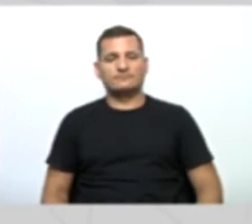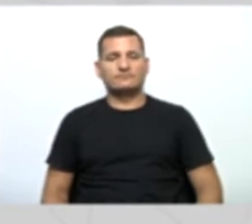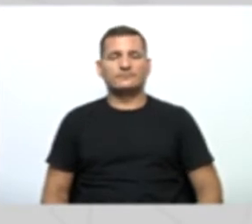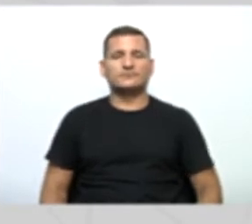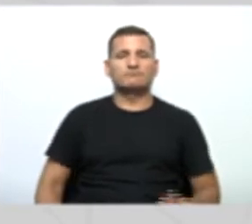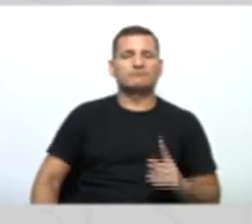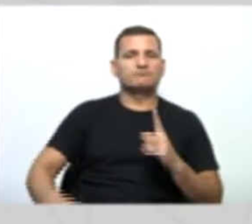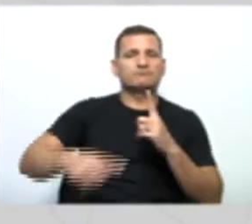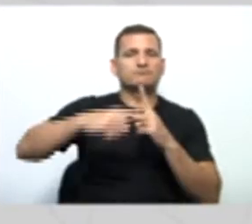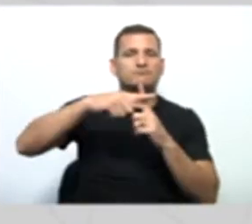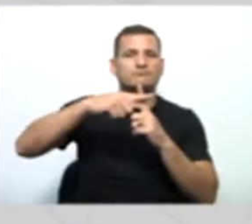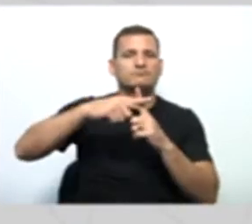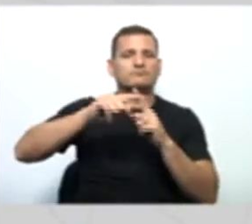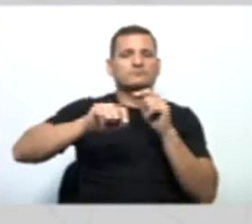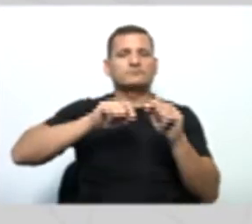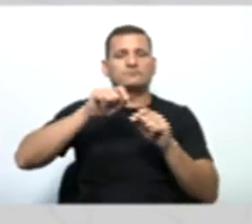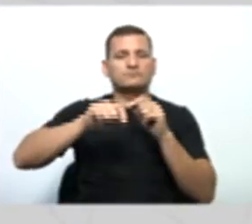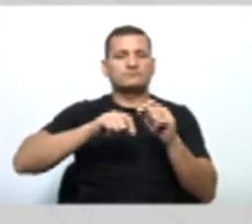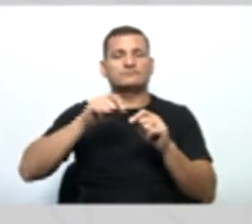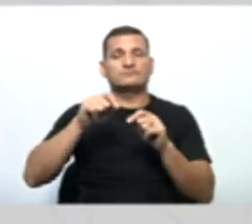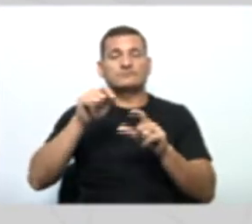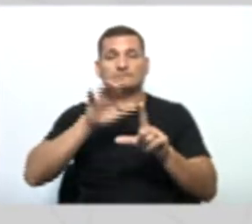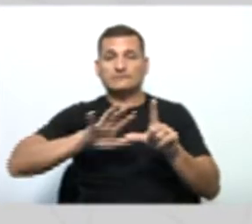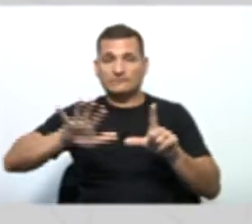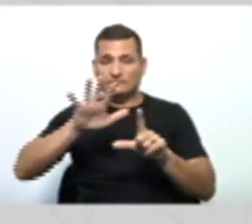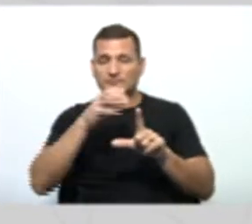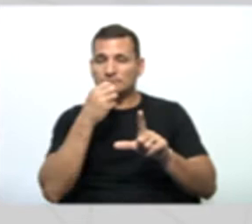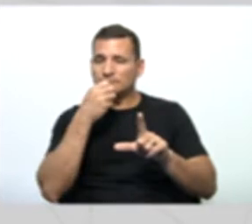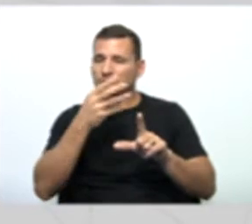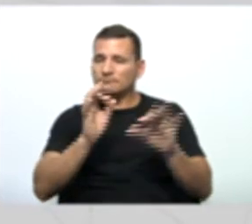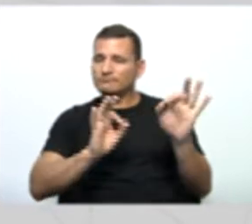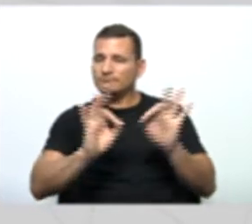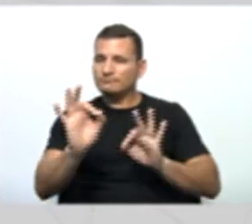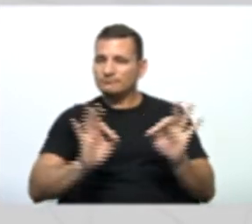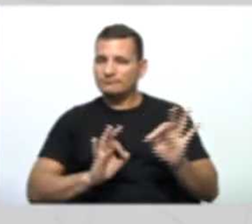Vantagem da interface bem projetada.